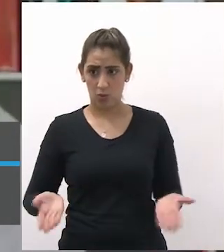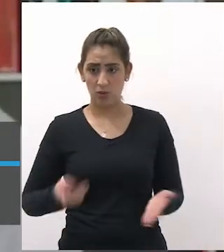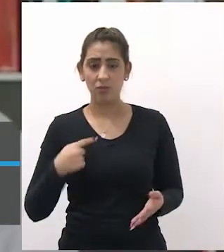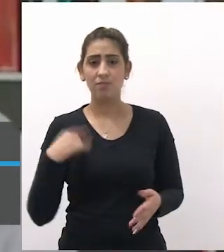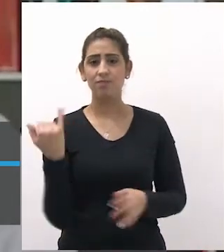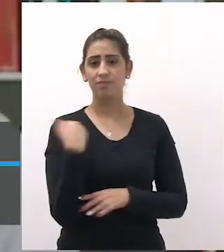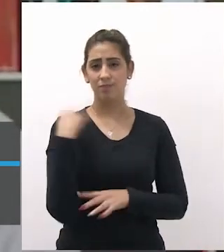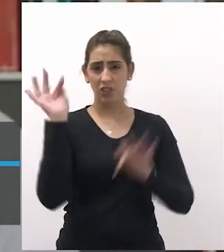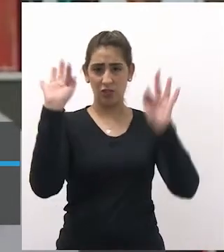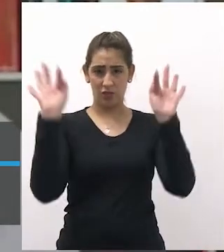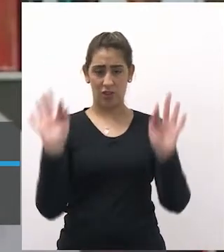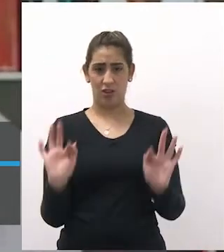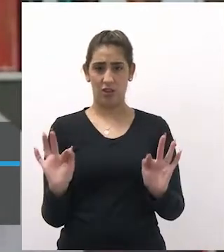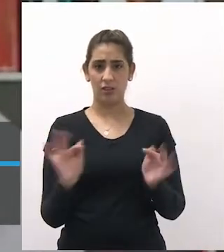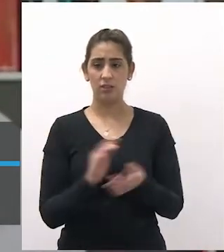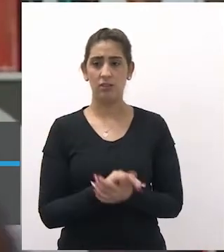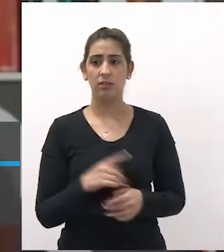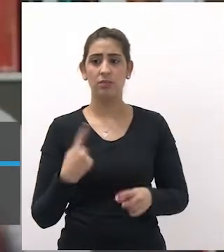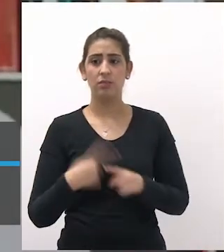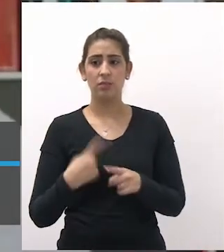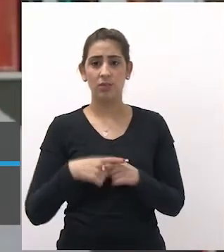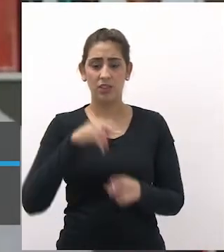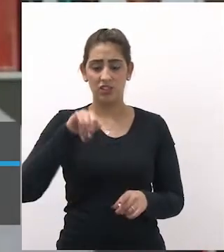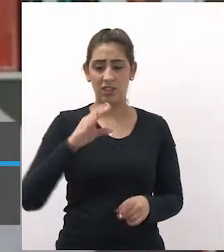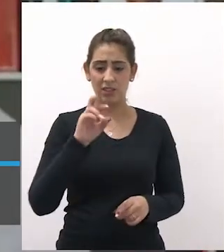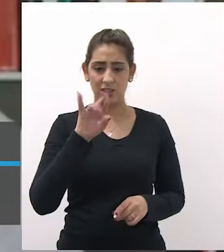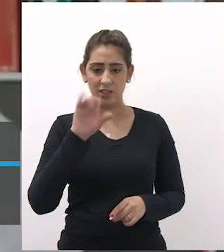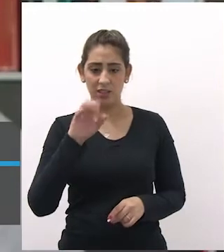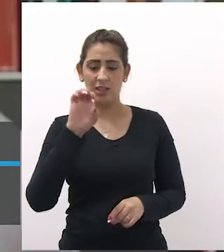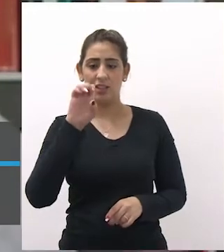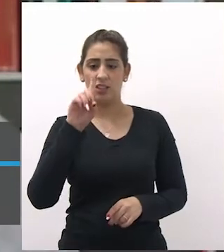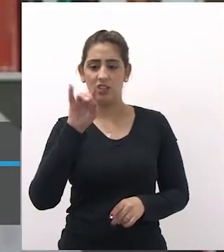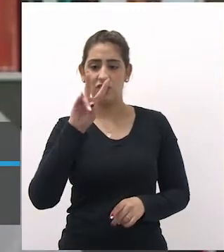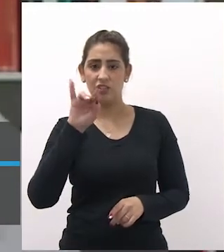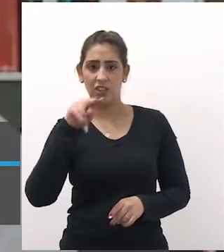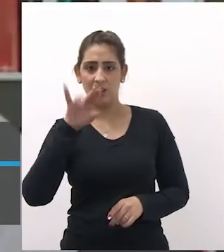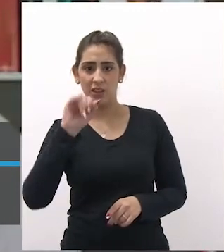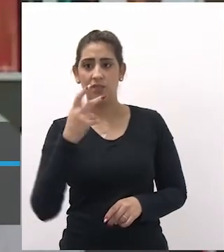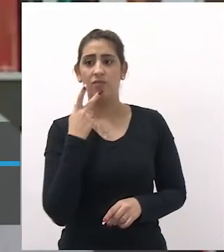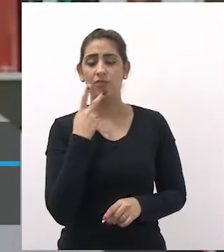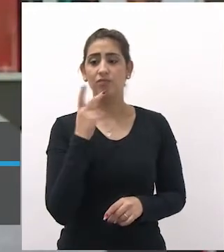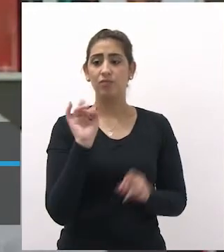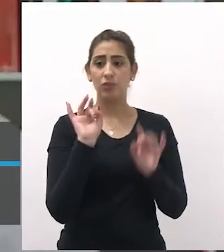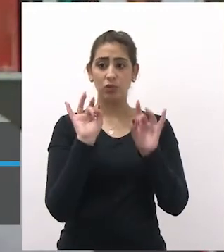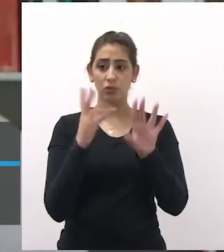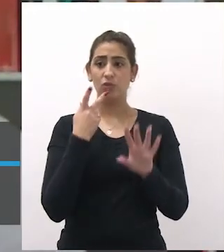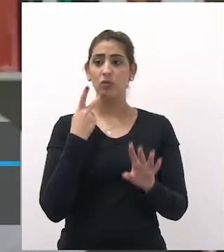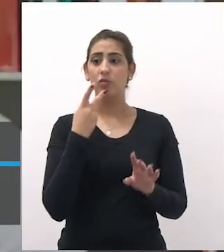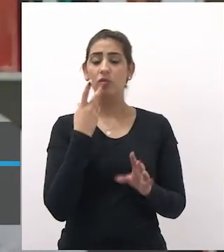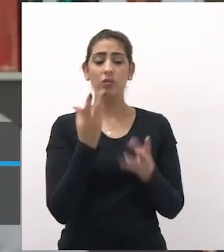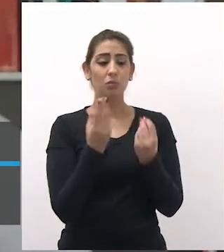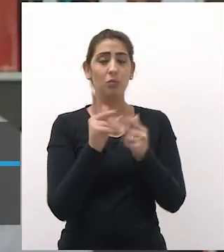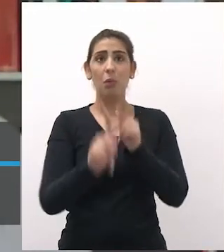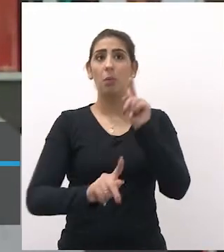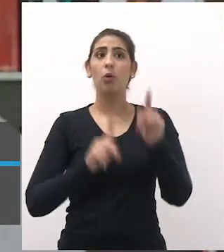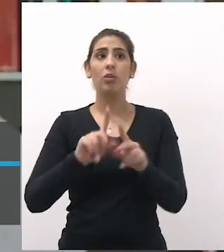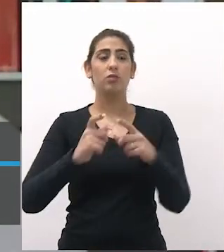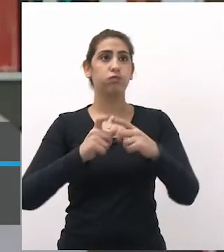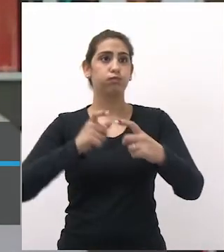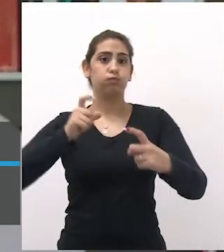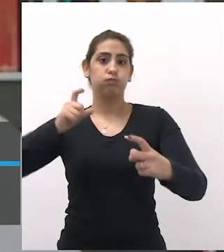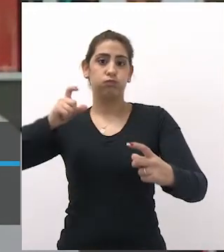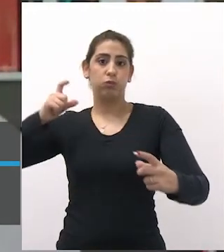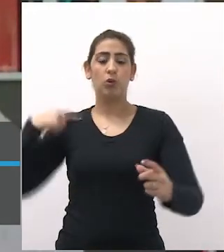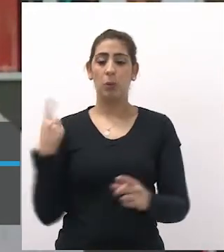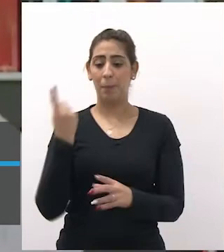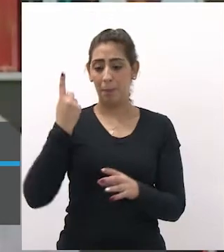é porque Jacira, é porque Edivane está aqui falando, a gente não está falando só por Jacira e Edivane, a gente está falando por uma população imensa, com milhões